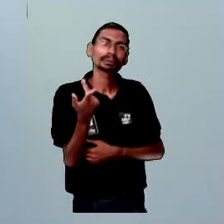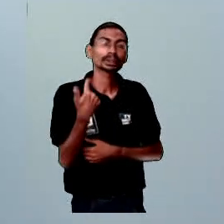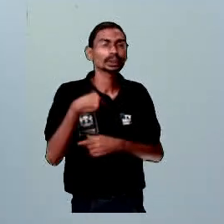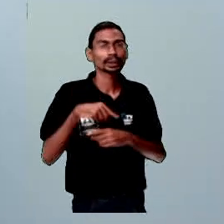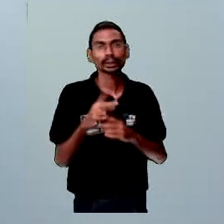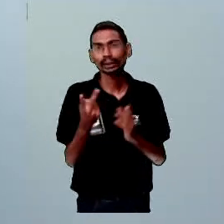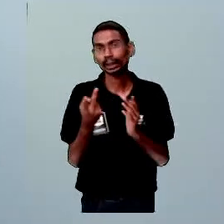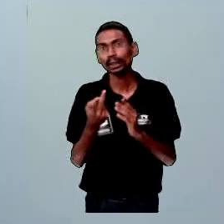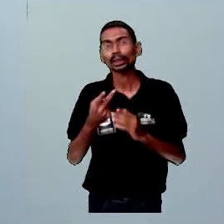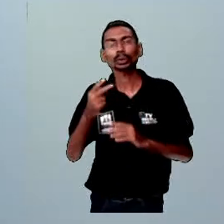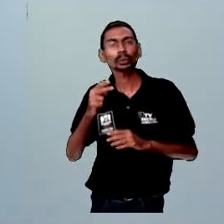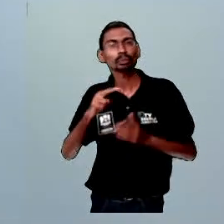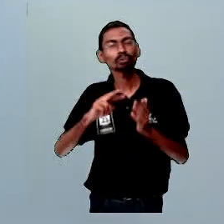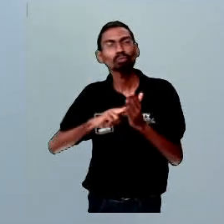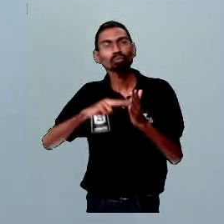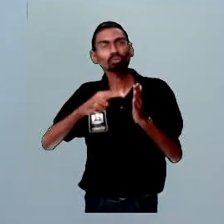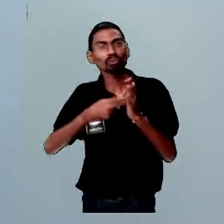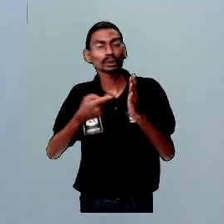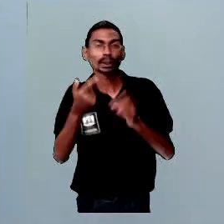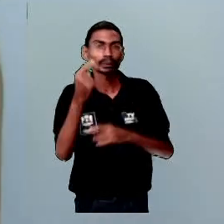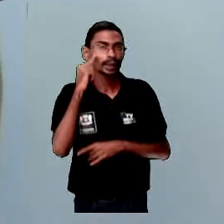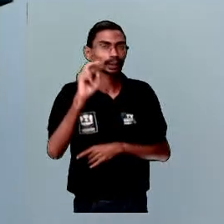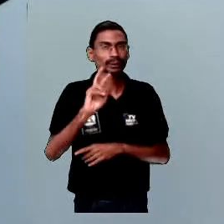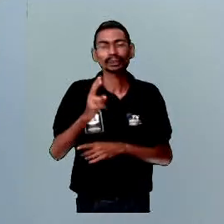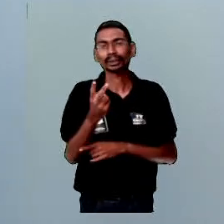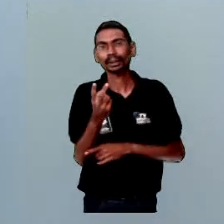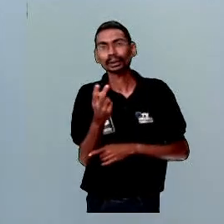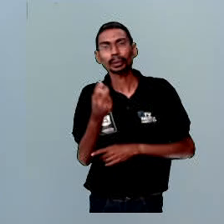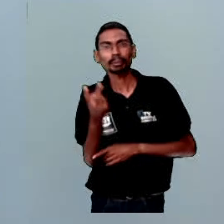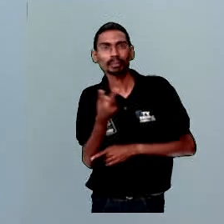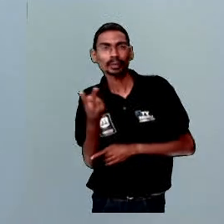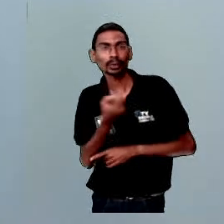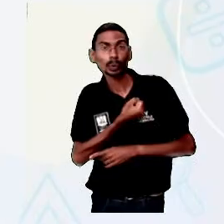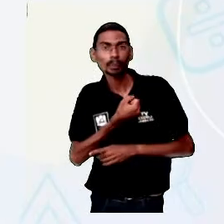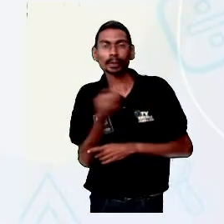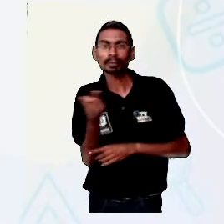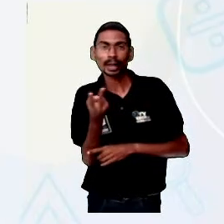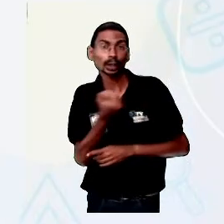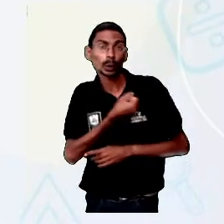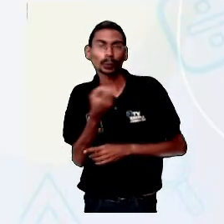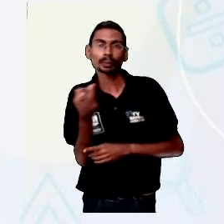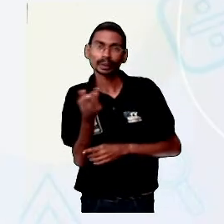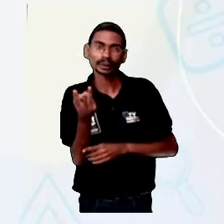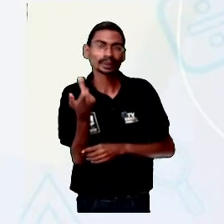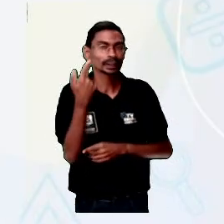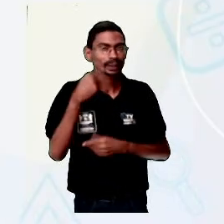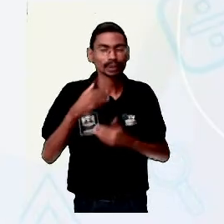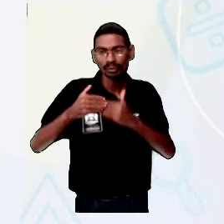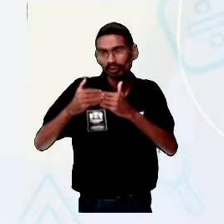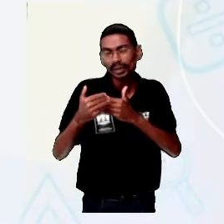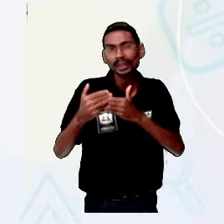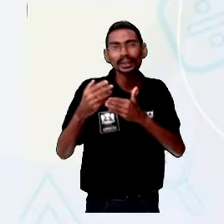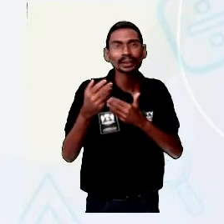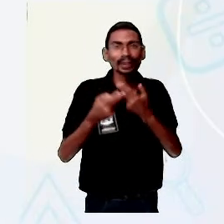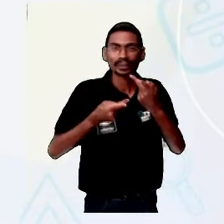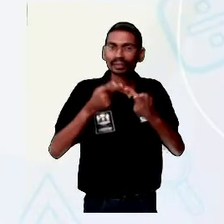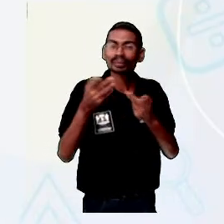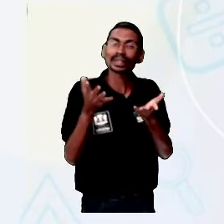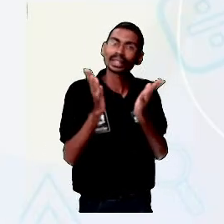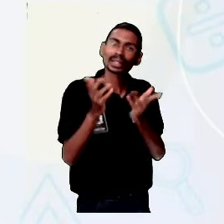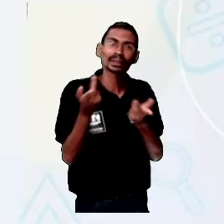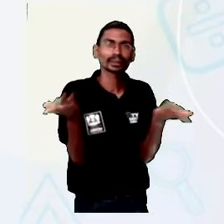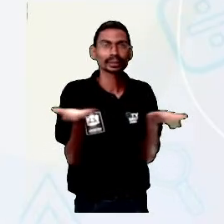significa representar um número par ou um número ímpar. Então, a gente vai dizer inicialmente que os números pares são os números